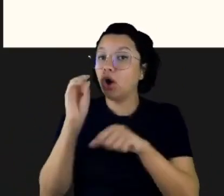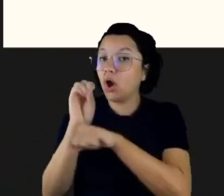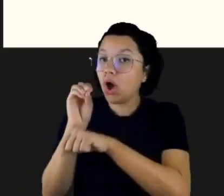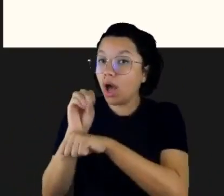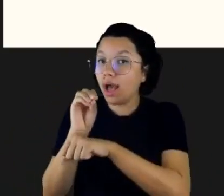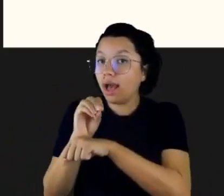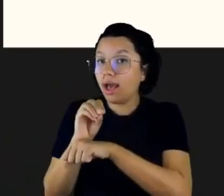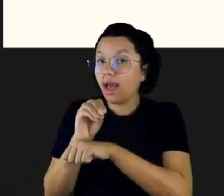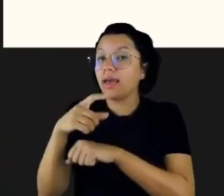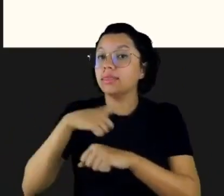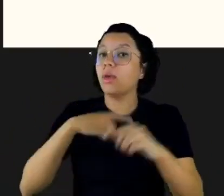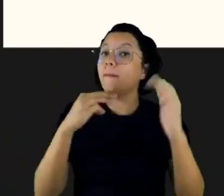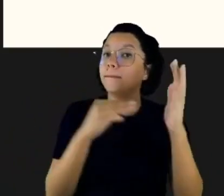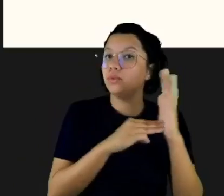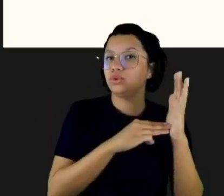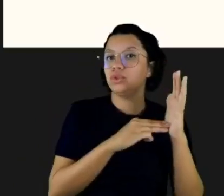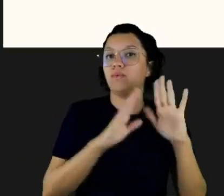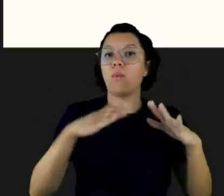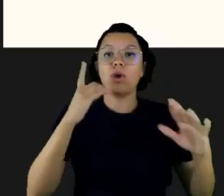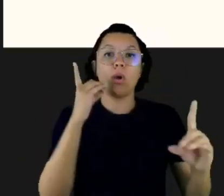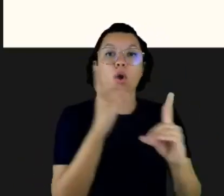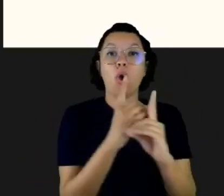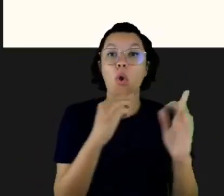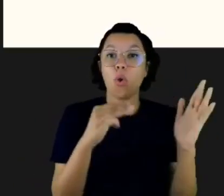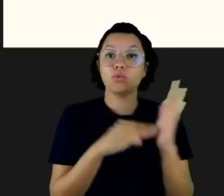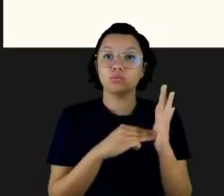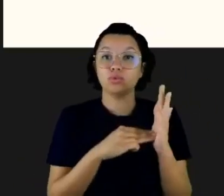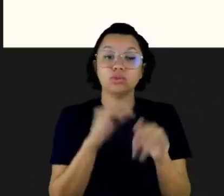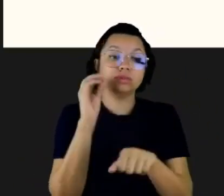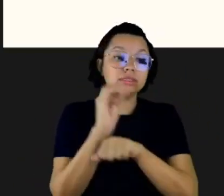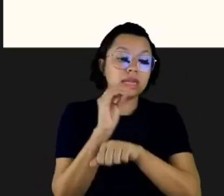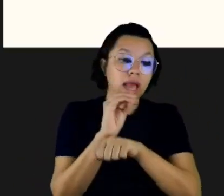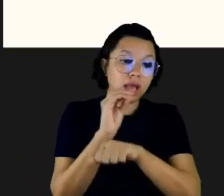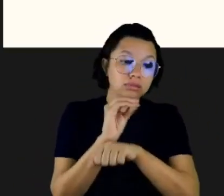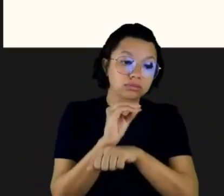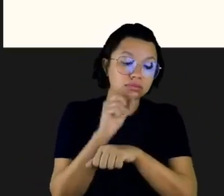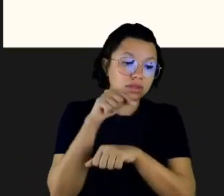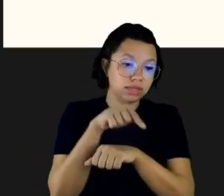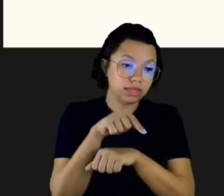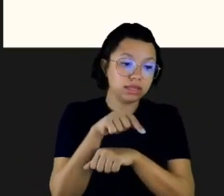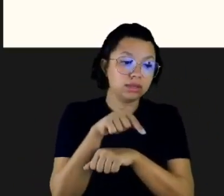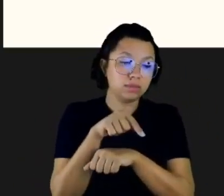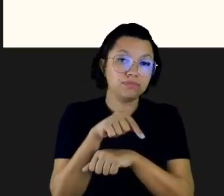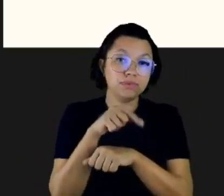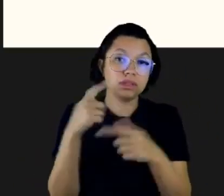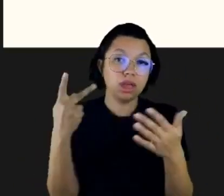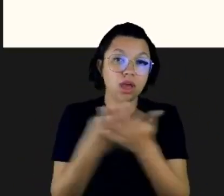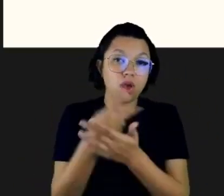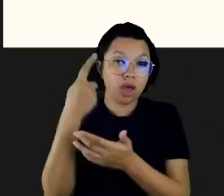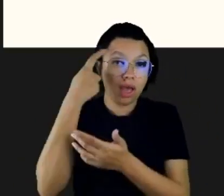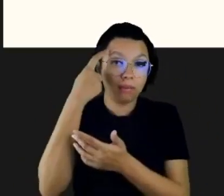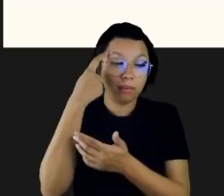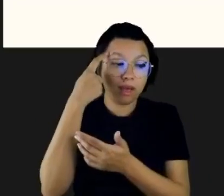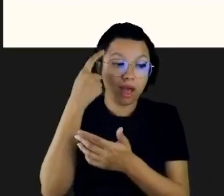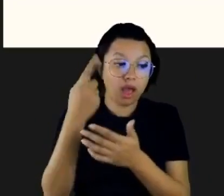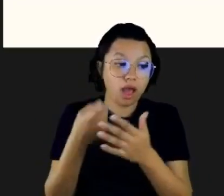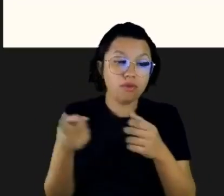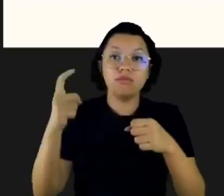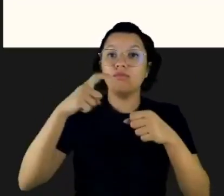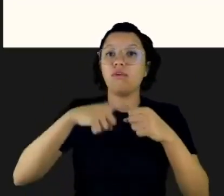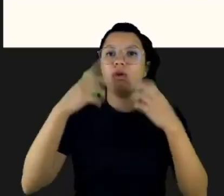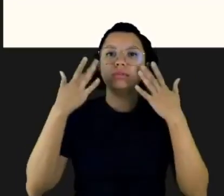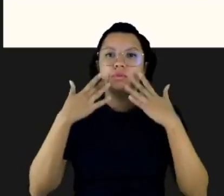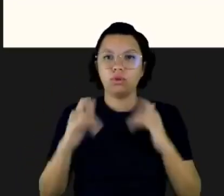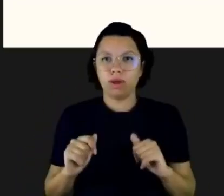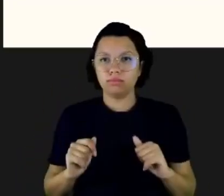eu descubro essa causa, trato, aquela condição mental dele volta ao normal. Então,